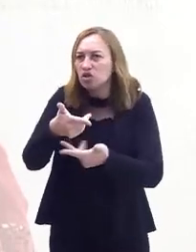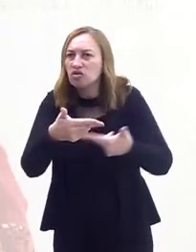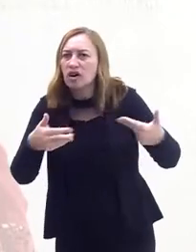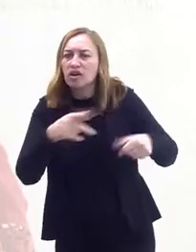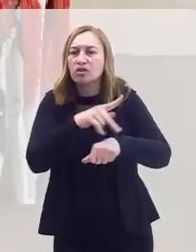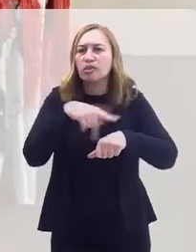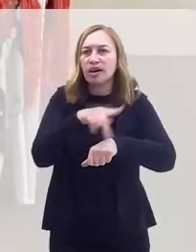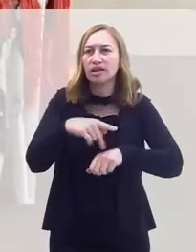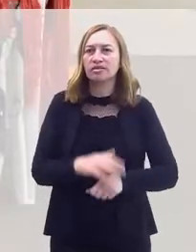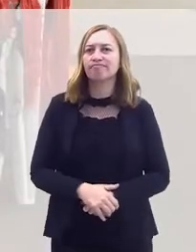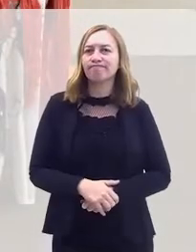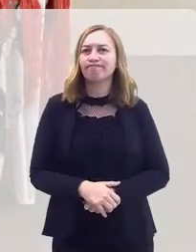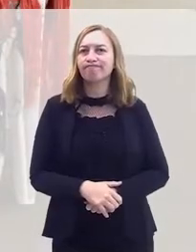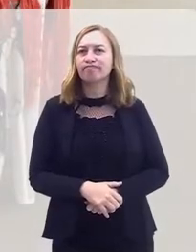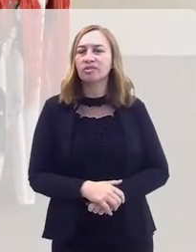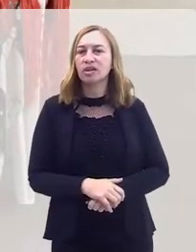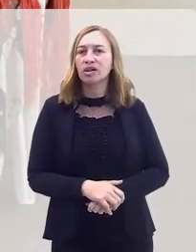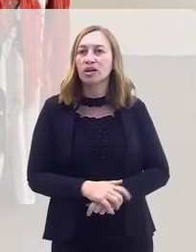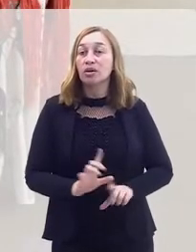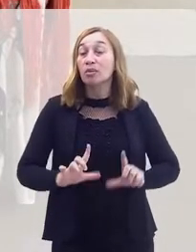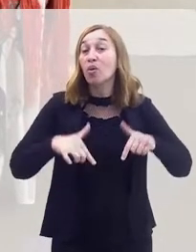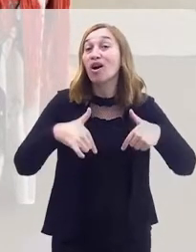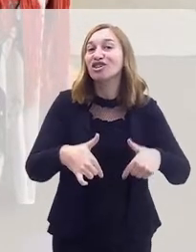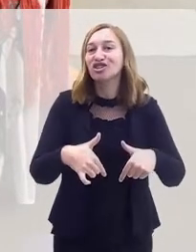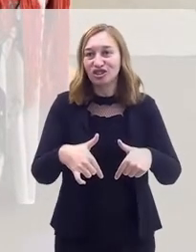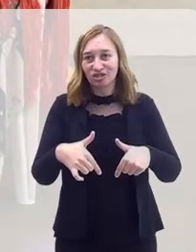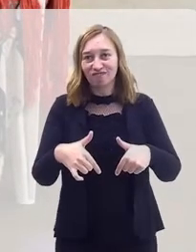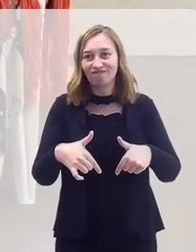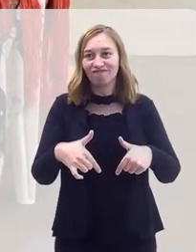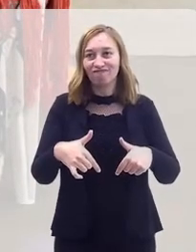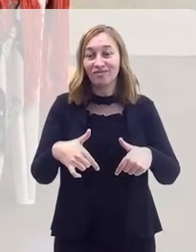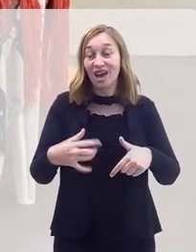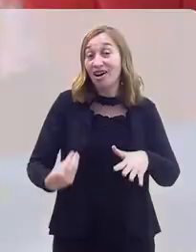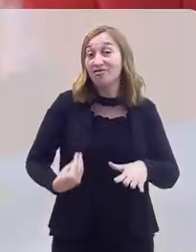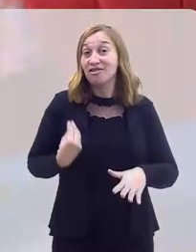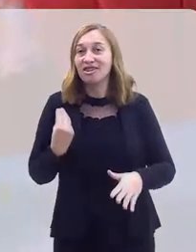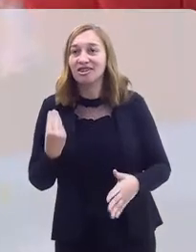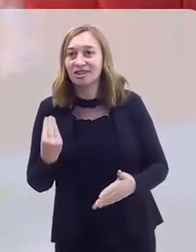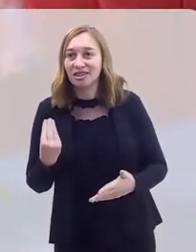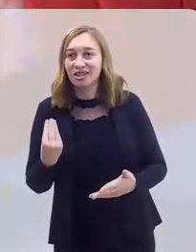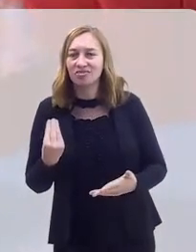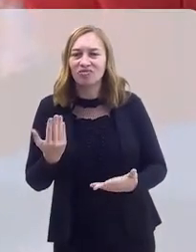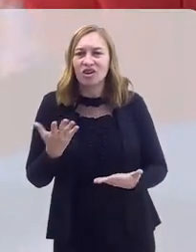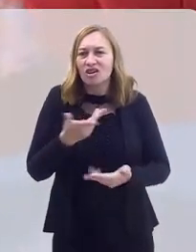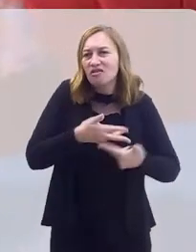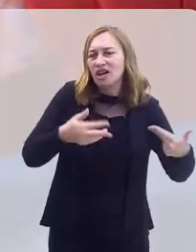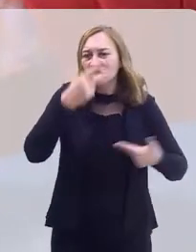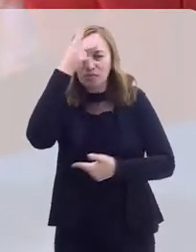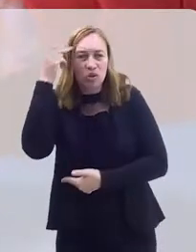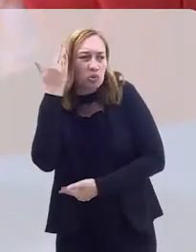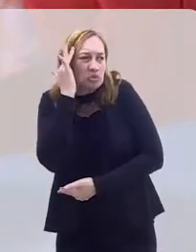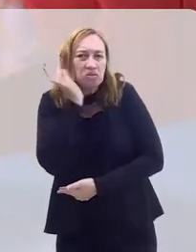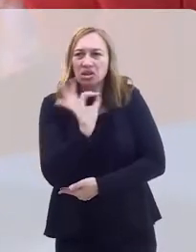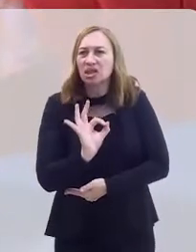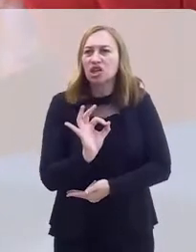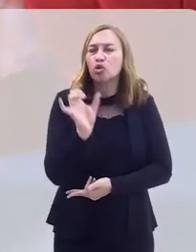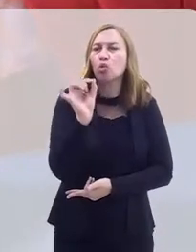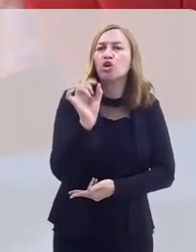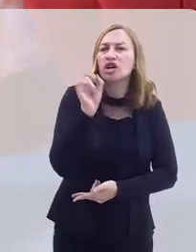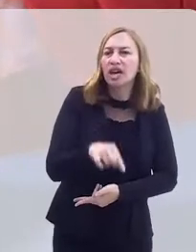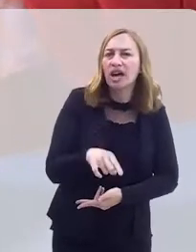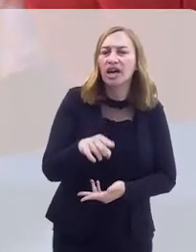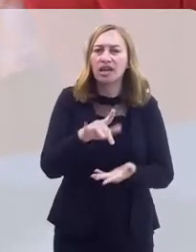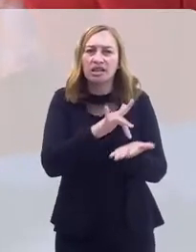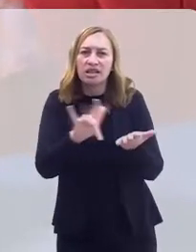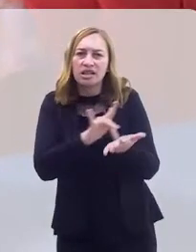países? Pelo modo de ser, pela filosofia de vida, né, que muitos não entendem o que é ser